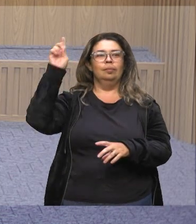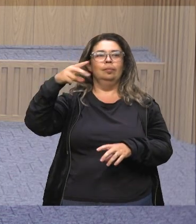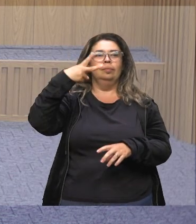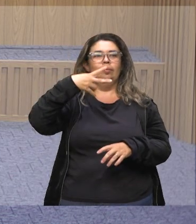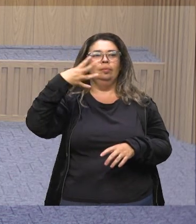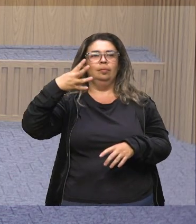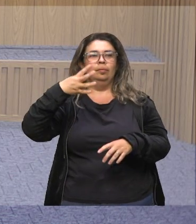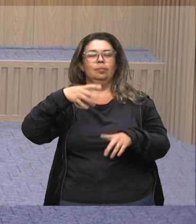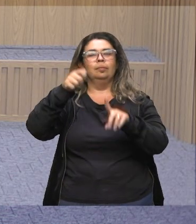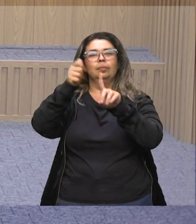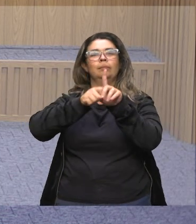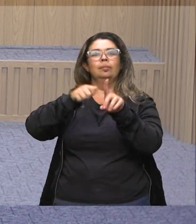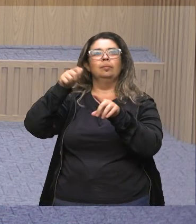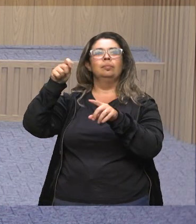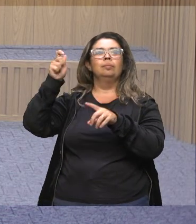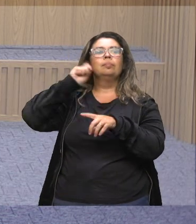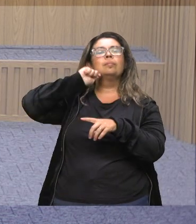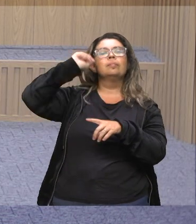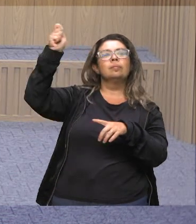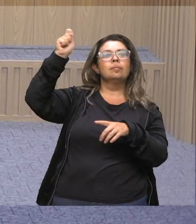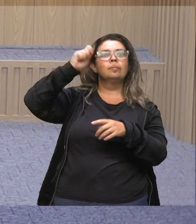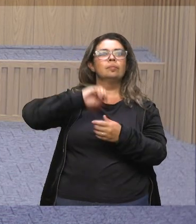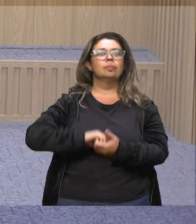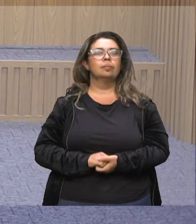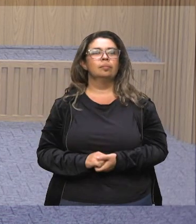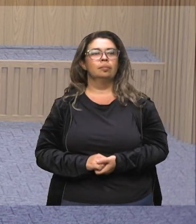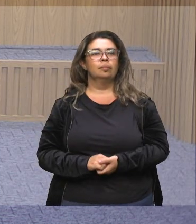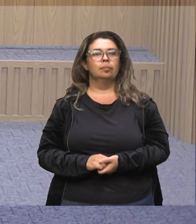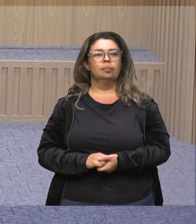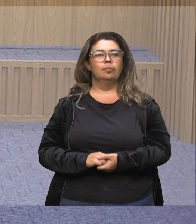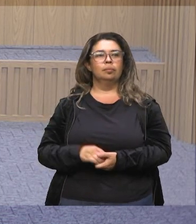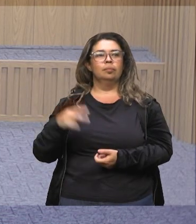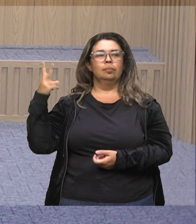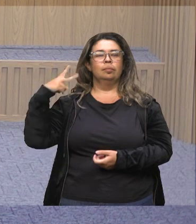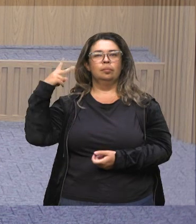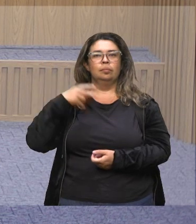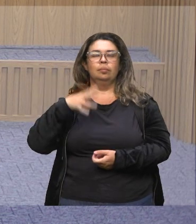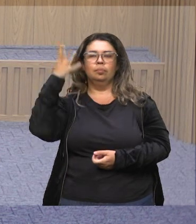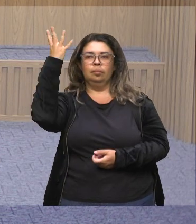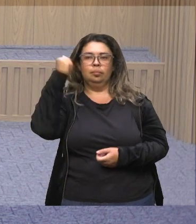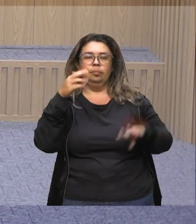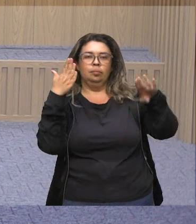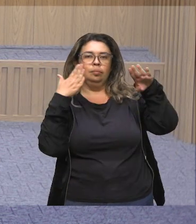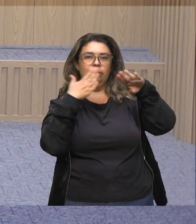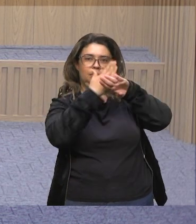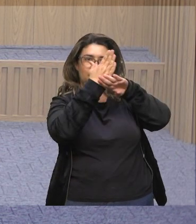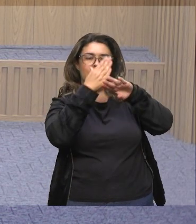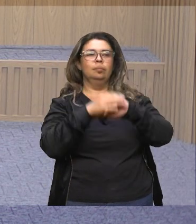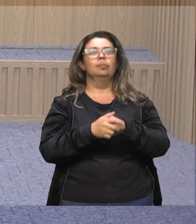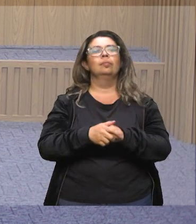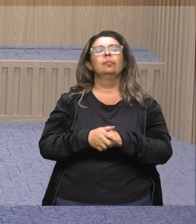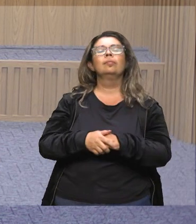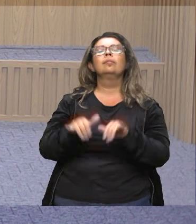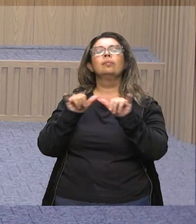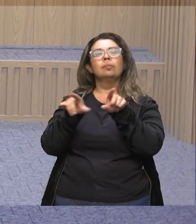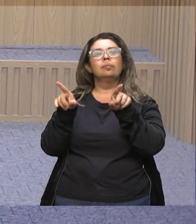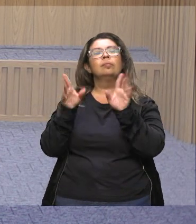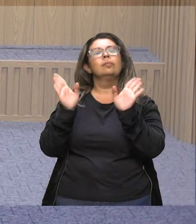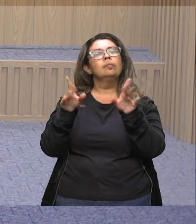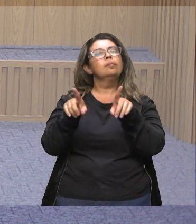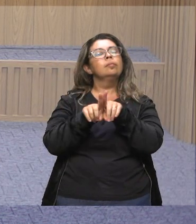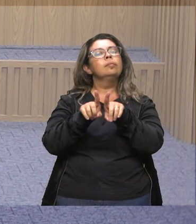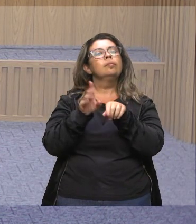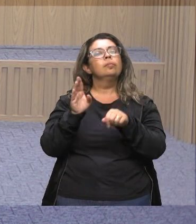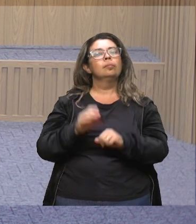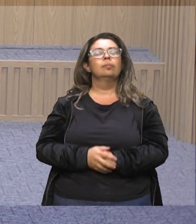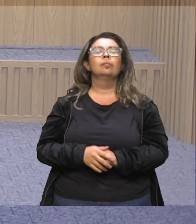24 de abril de 2023. Os vereadores favoráveis à aprovação da ata permaneçam como estão e